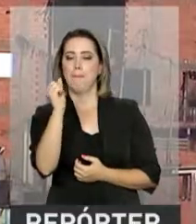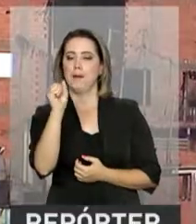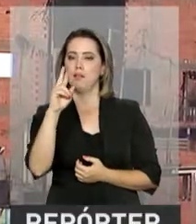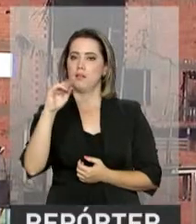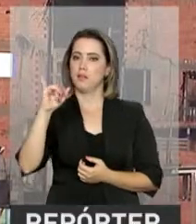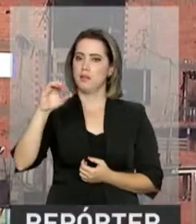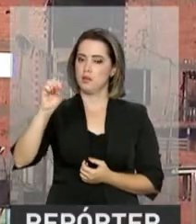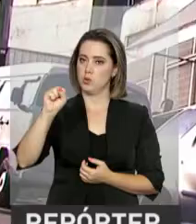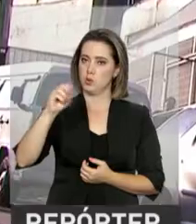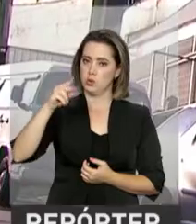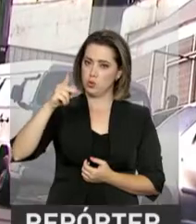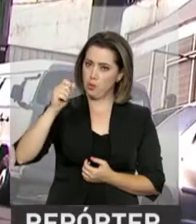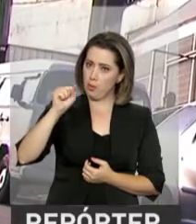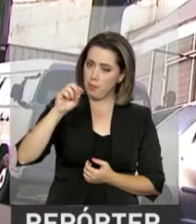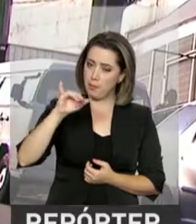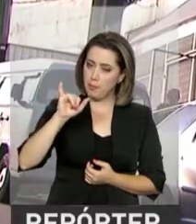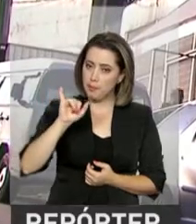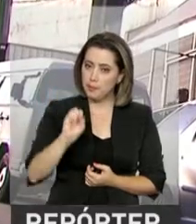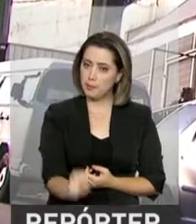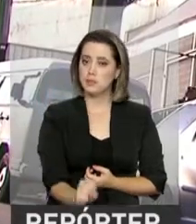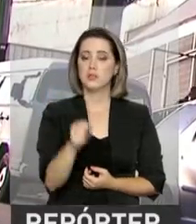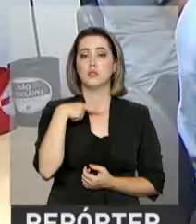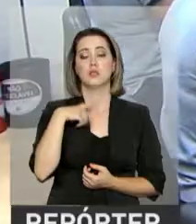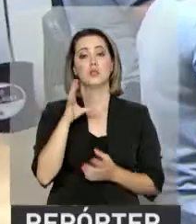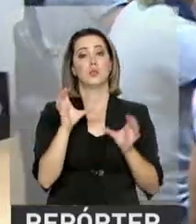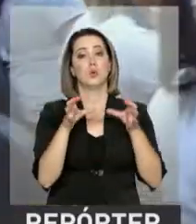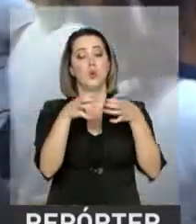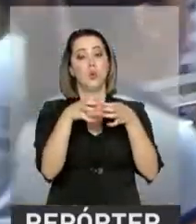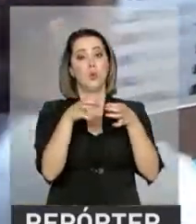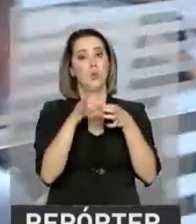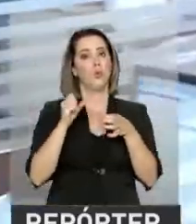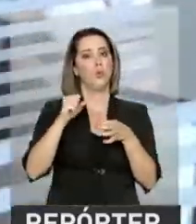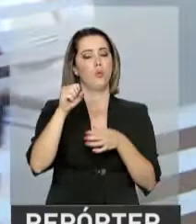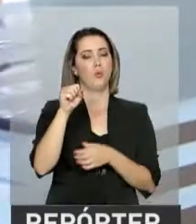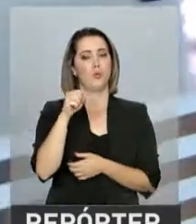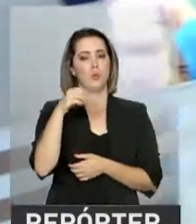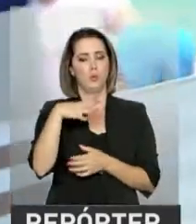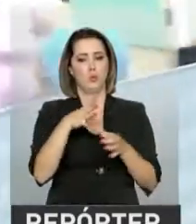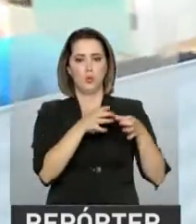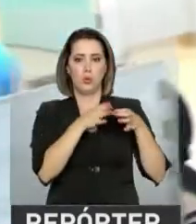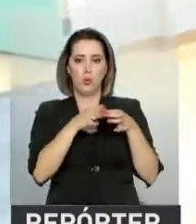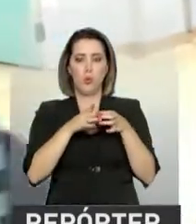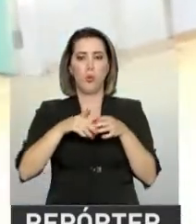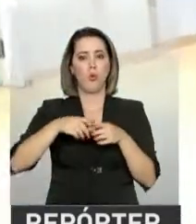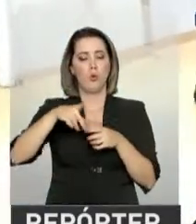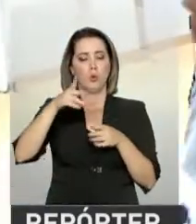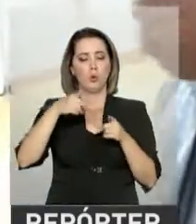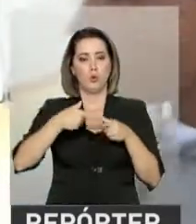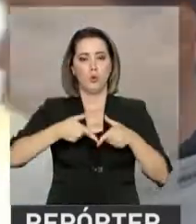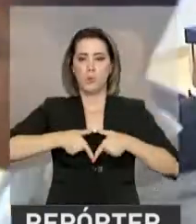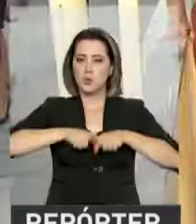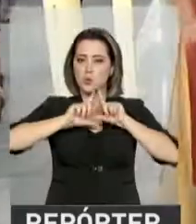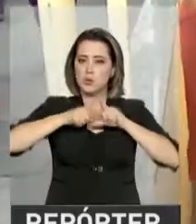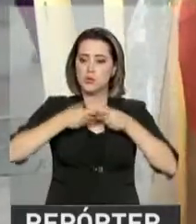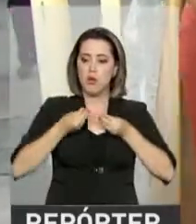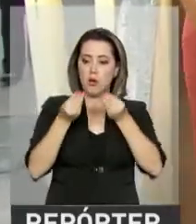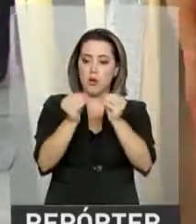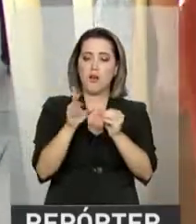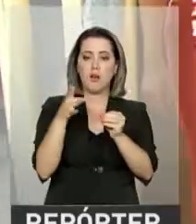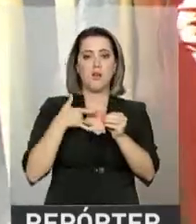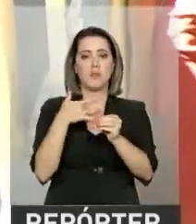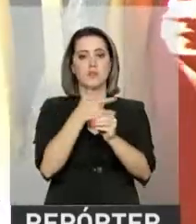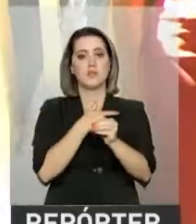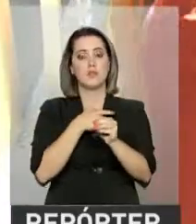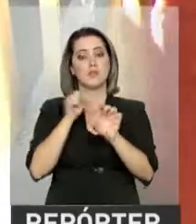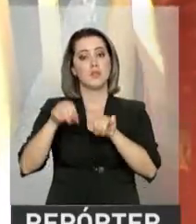80 mil habitantes é aqui que o grupo israelita albert einstein leva saúde e educação para as crianças da região a primeira dama